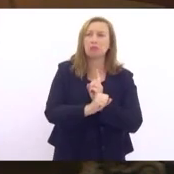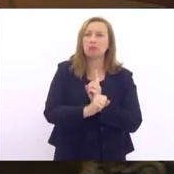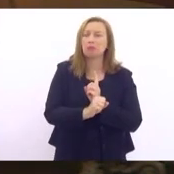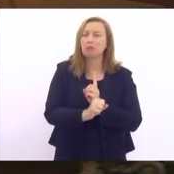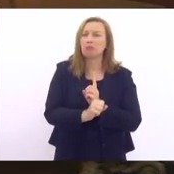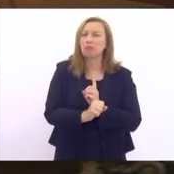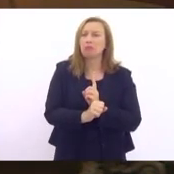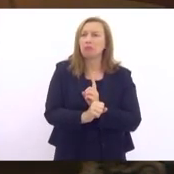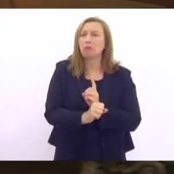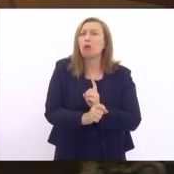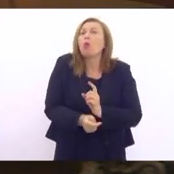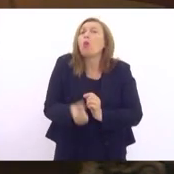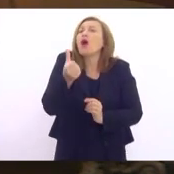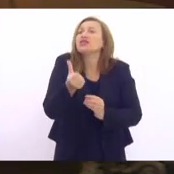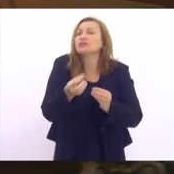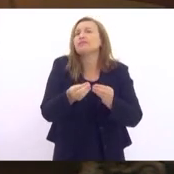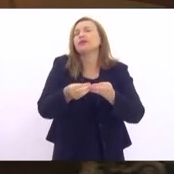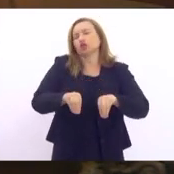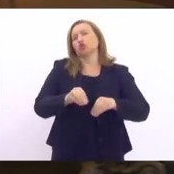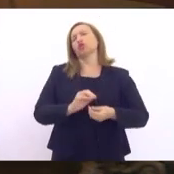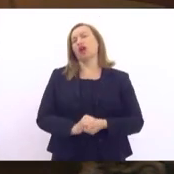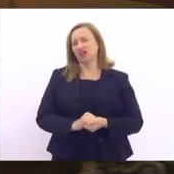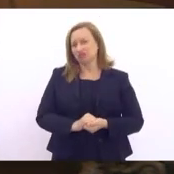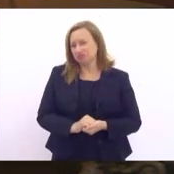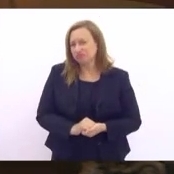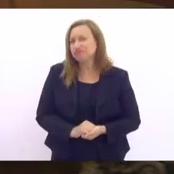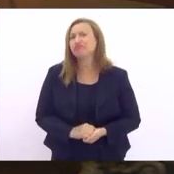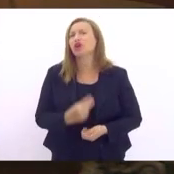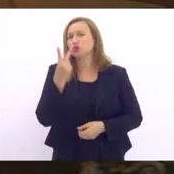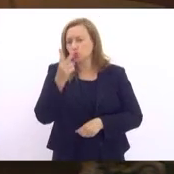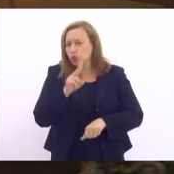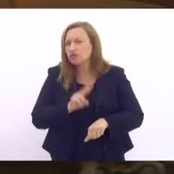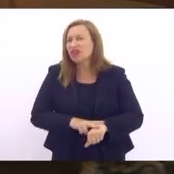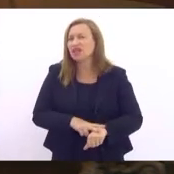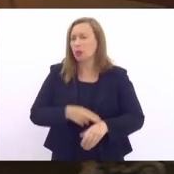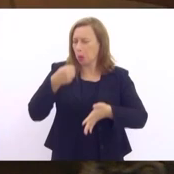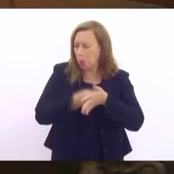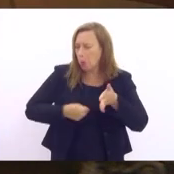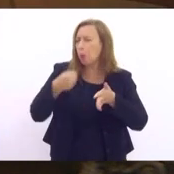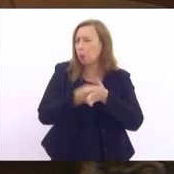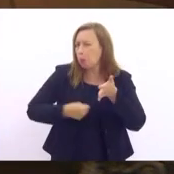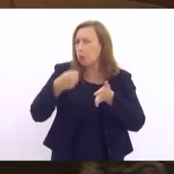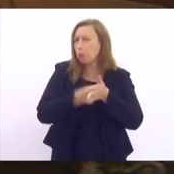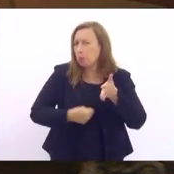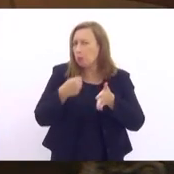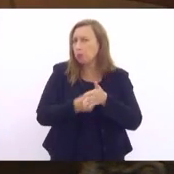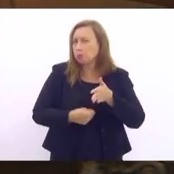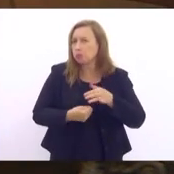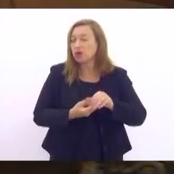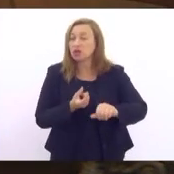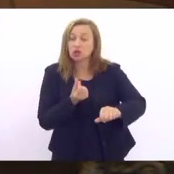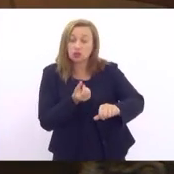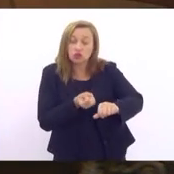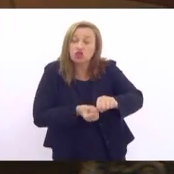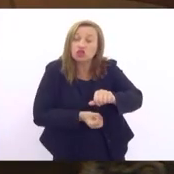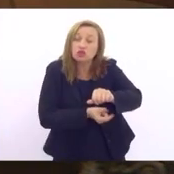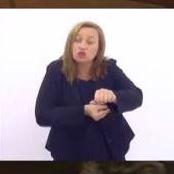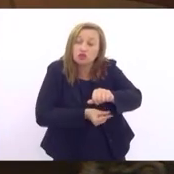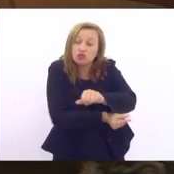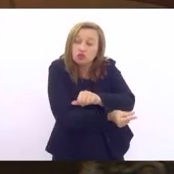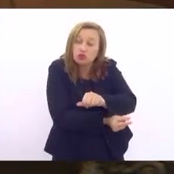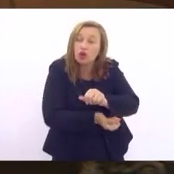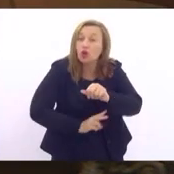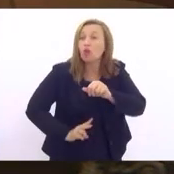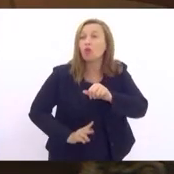as duas vezes a gente lutou para que o fundo continue e se concretize como